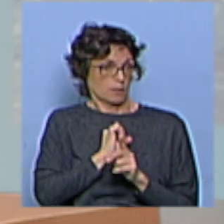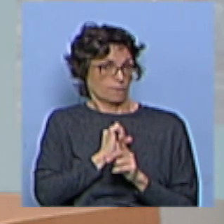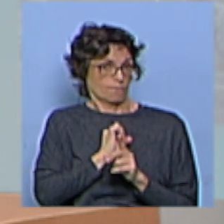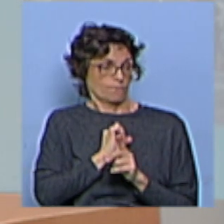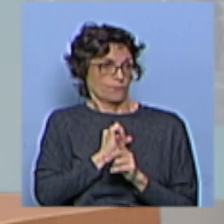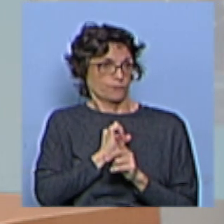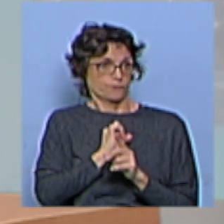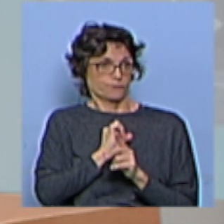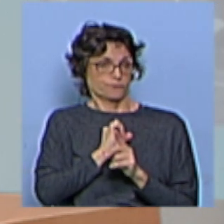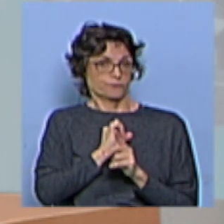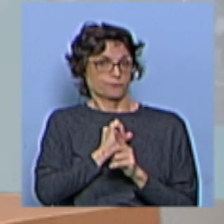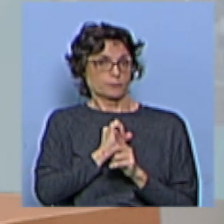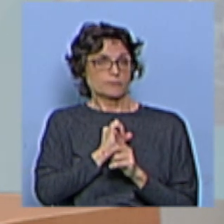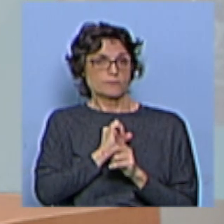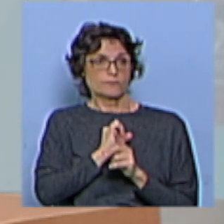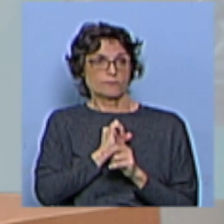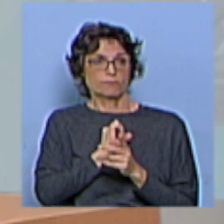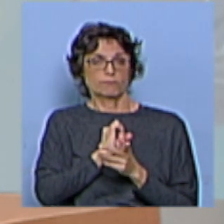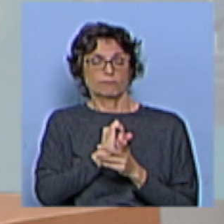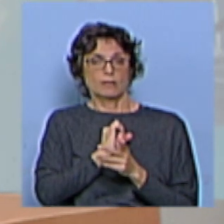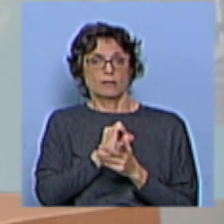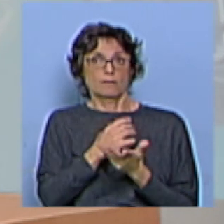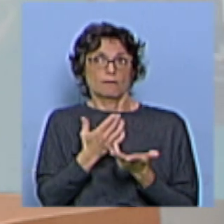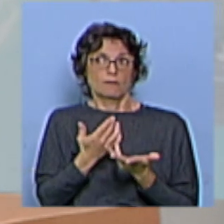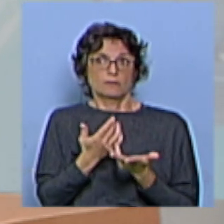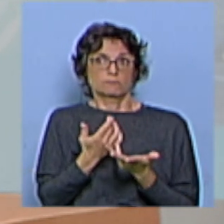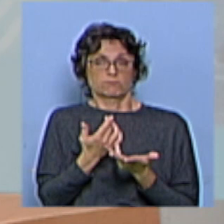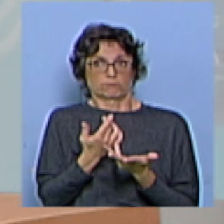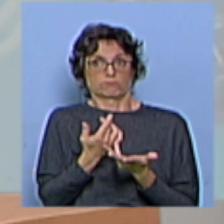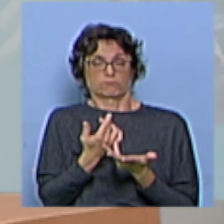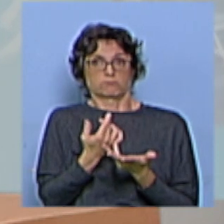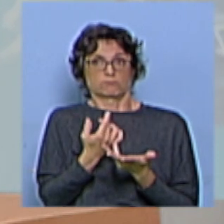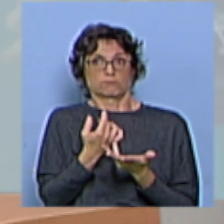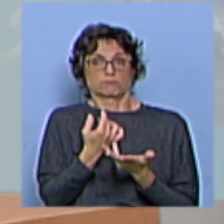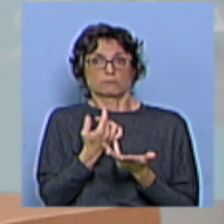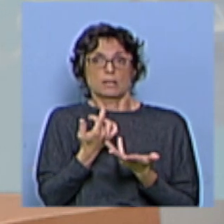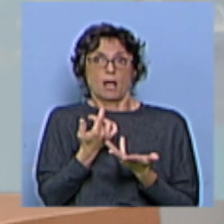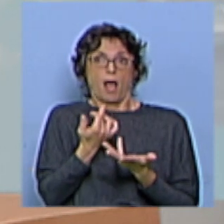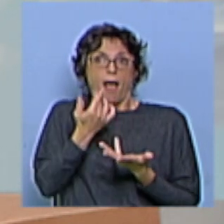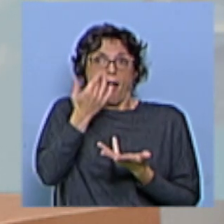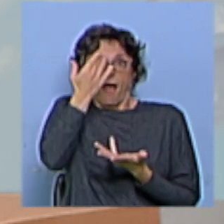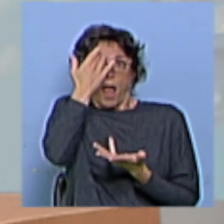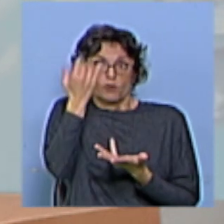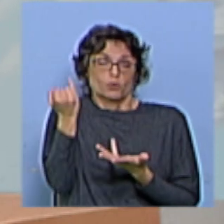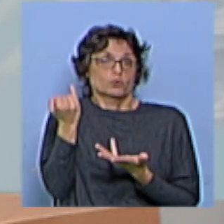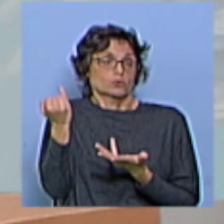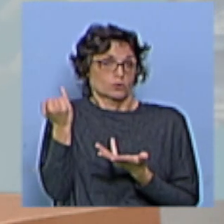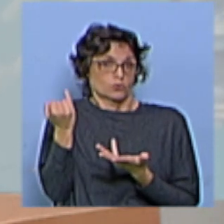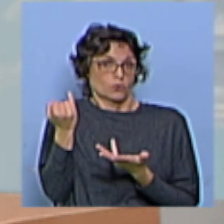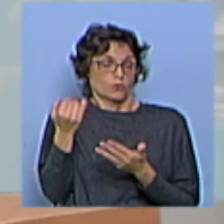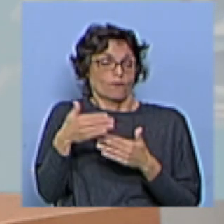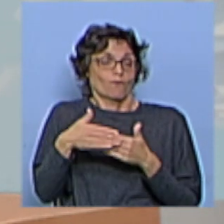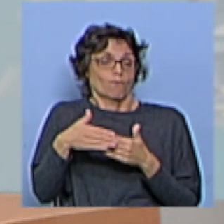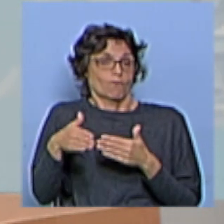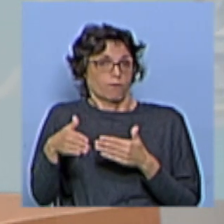passa desde logo por uma coisa muito simples. Eu creio que cada vez mais as instituições fora da esfera